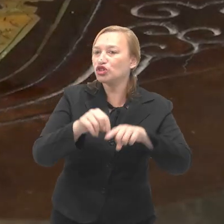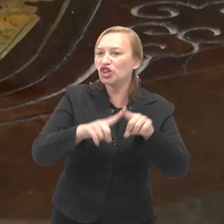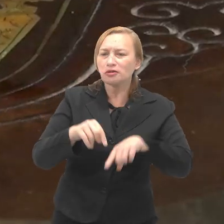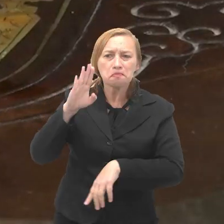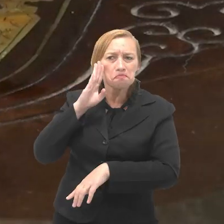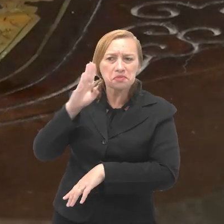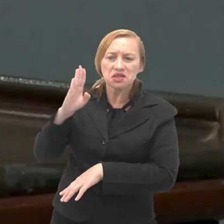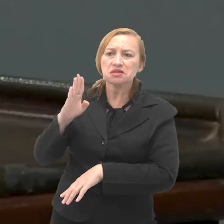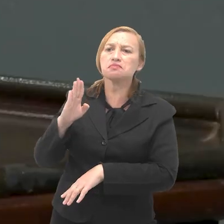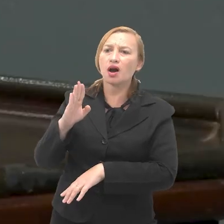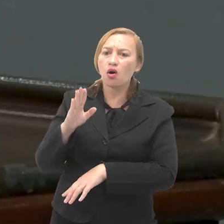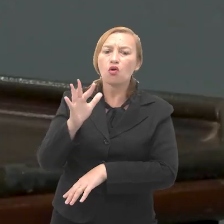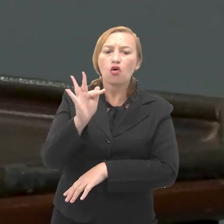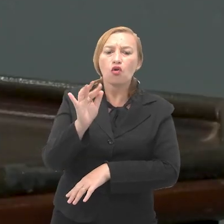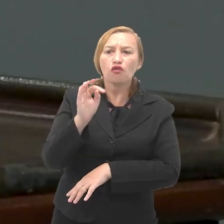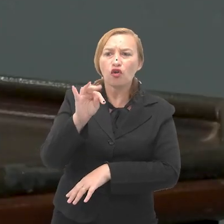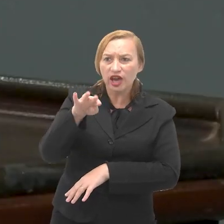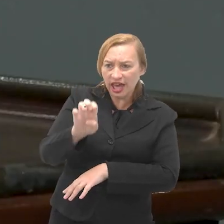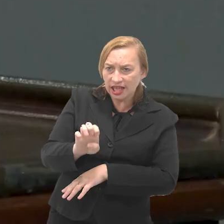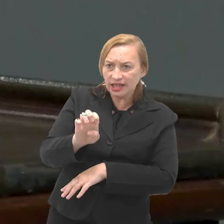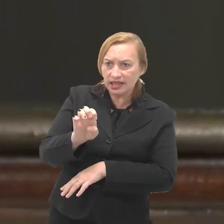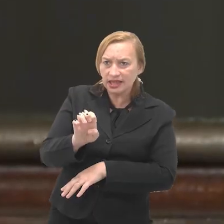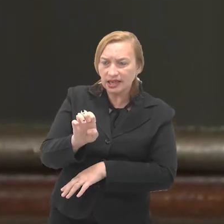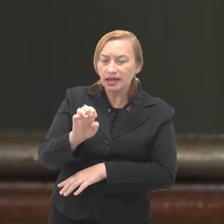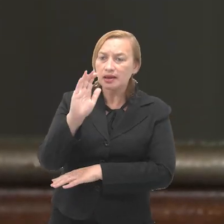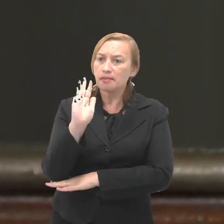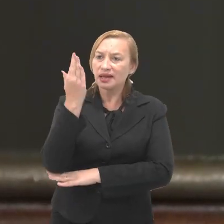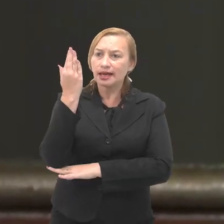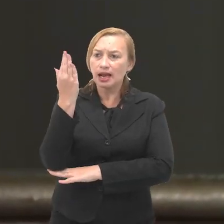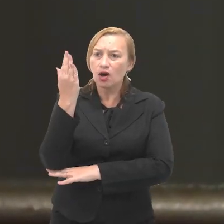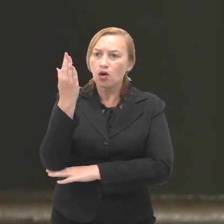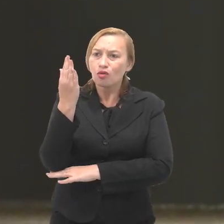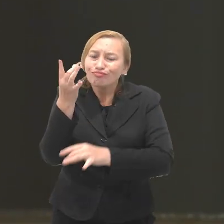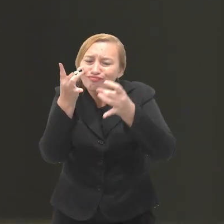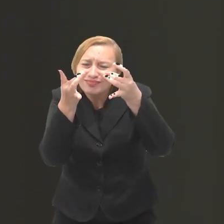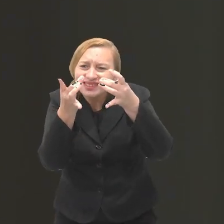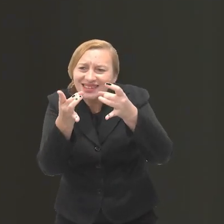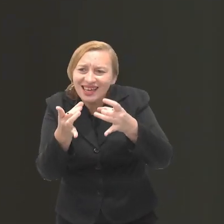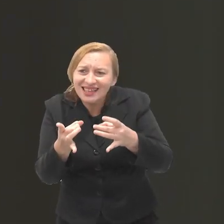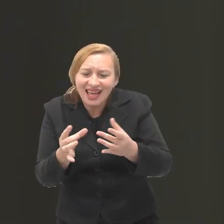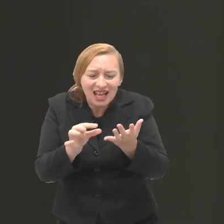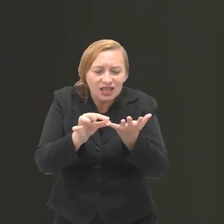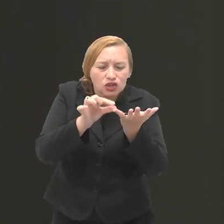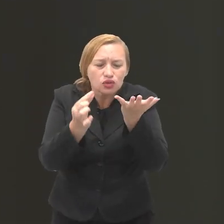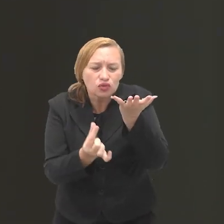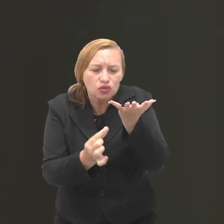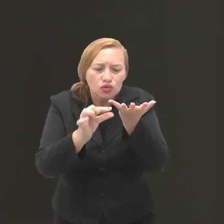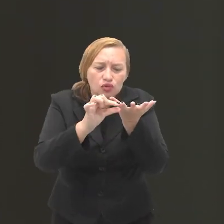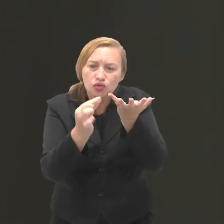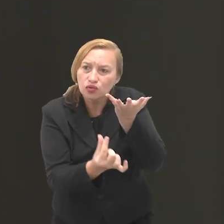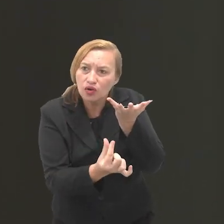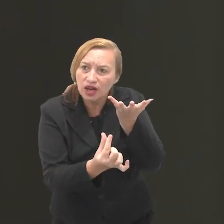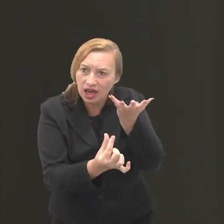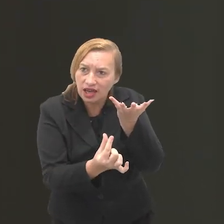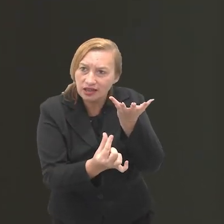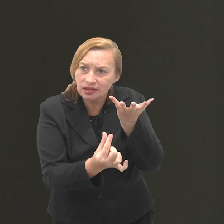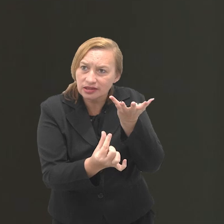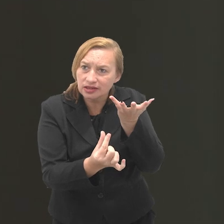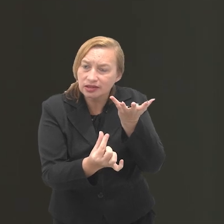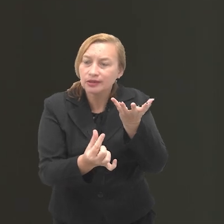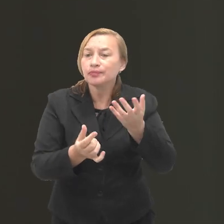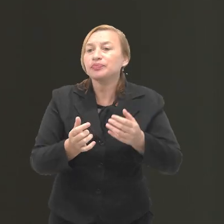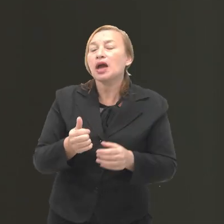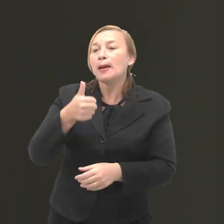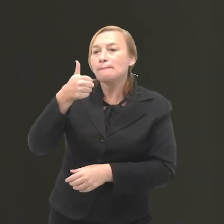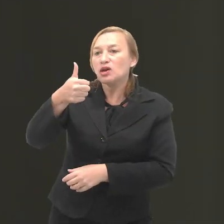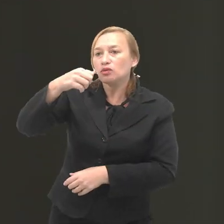objeto cerimonial, um pequeno foguete em madeira com detalhes em café, que foram utilizados nessa cerimônia, no dia 19